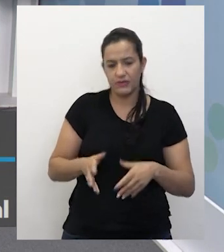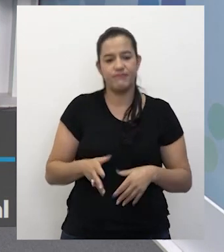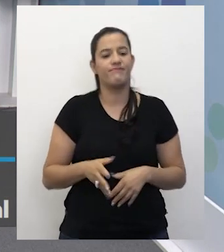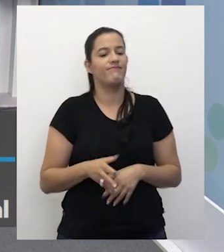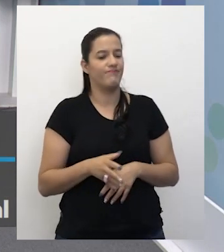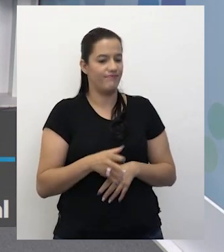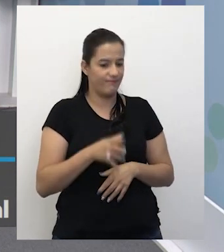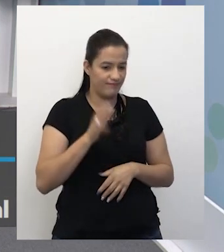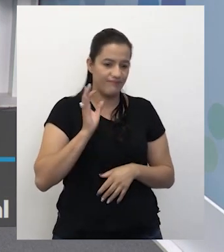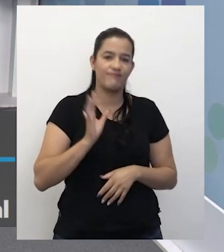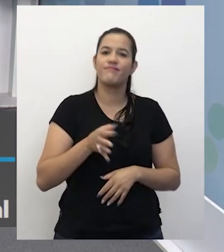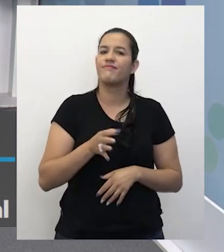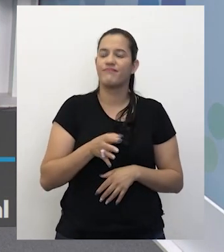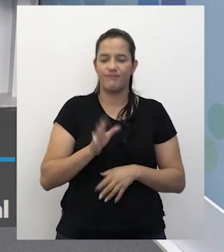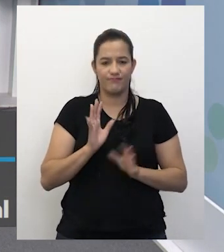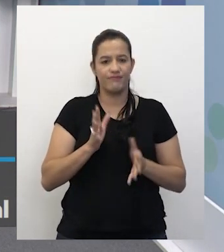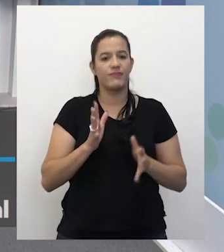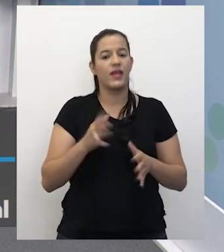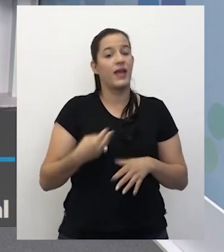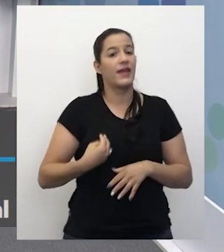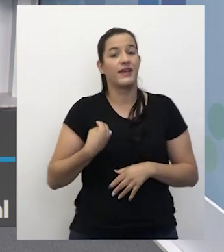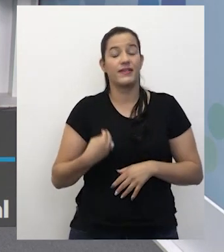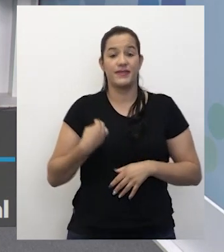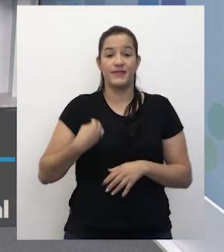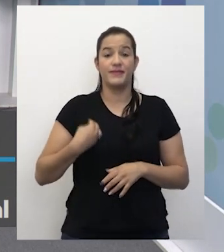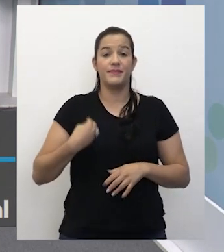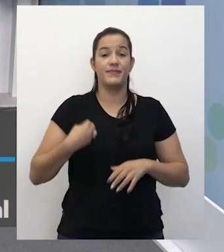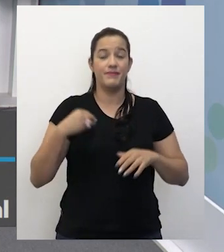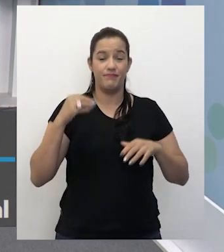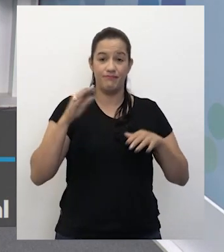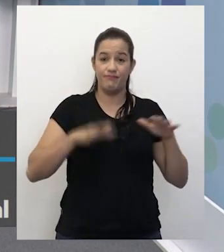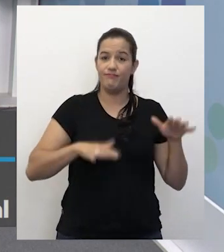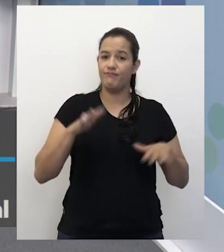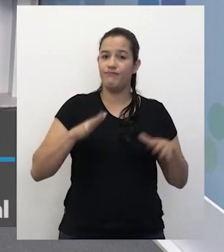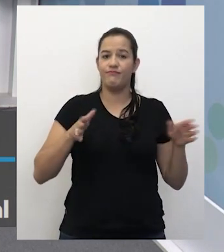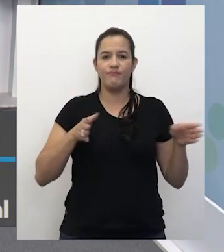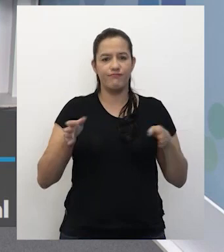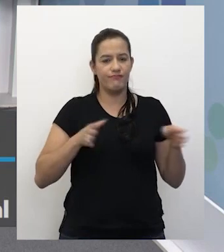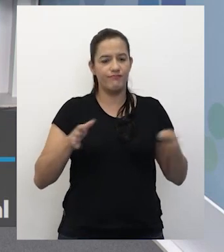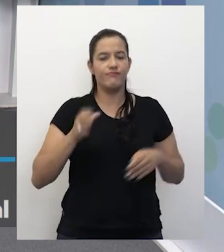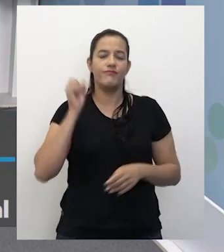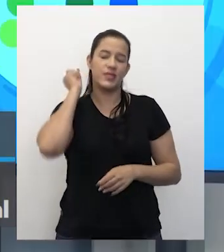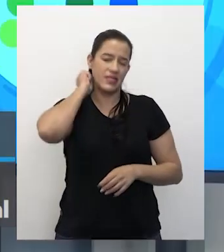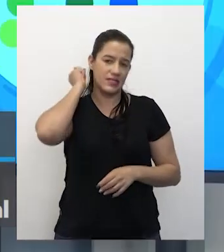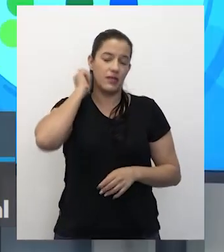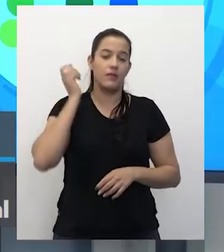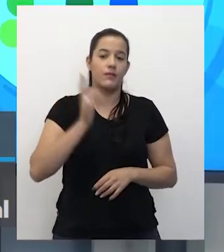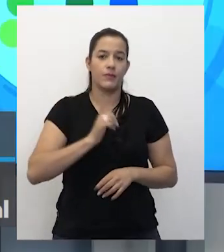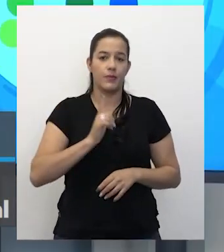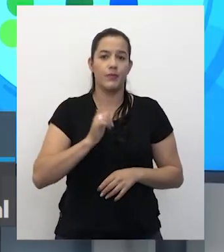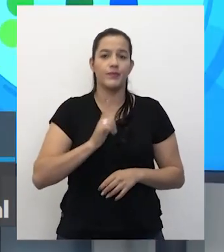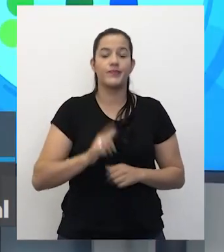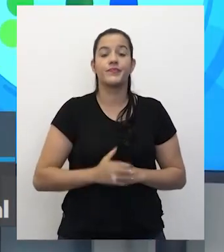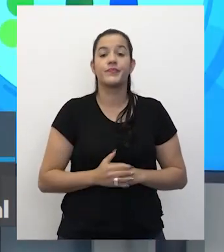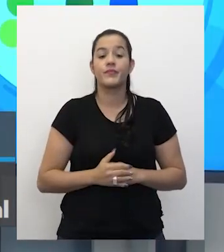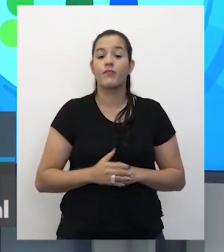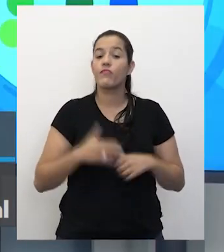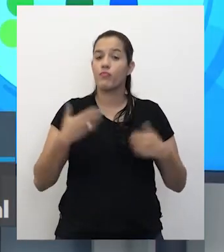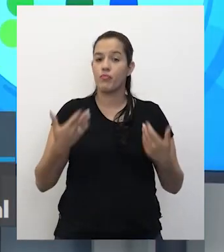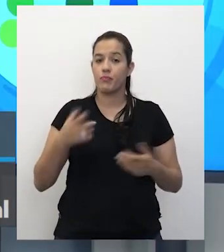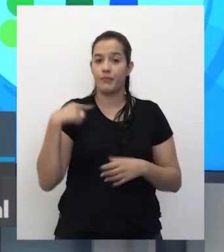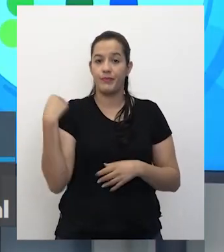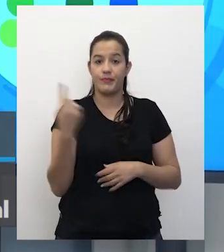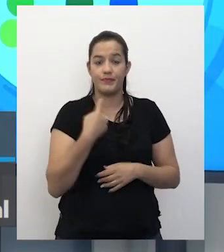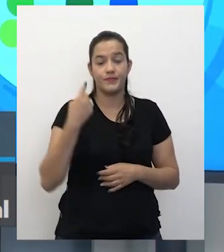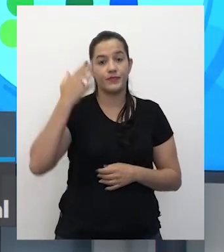A vida sempre estressa a gente A de vez vida em quando. traz vários momentos de estresse, né? Sim. E aí, sabendo então que a gente vai ter